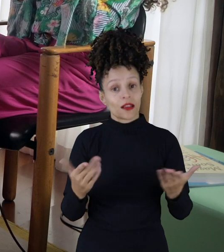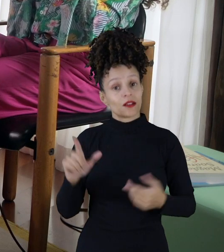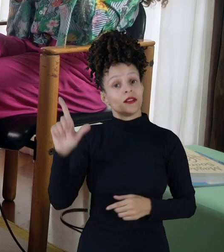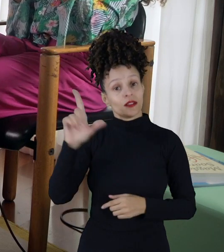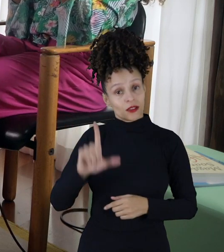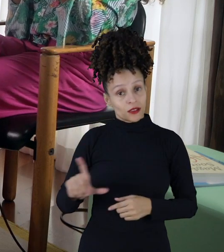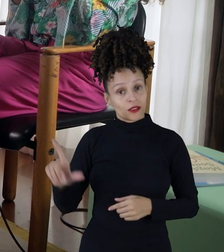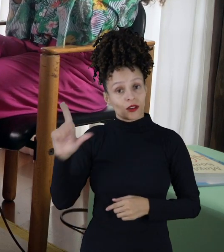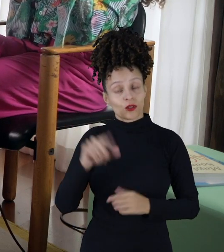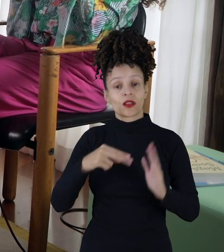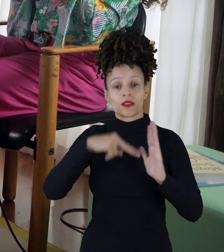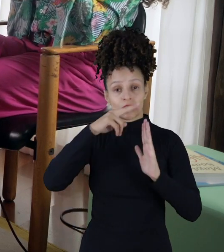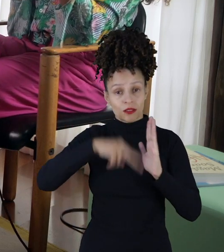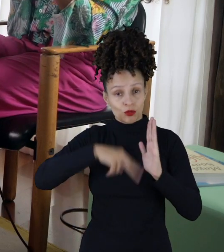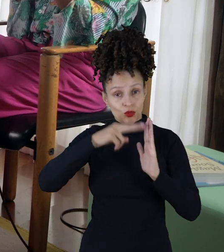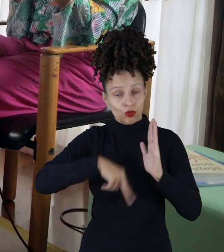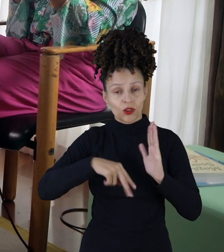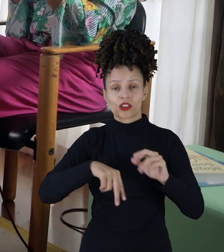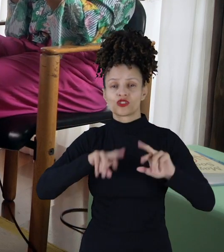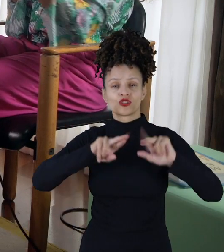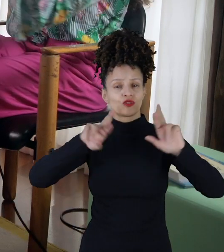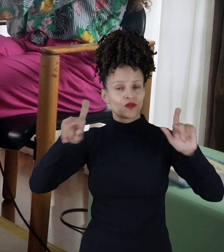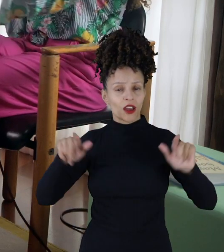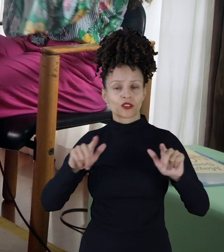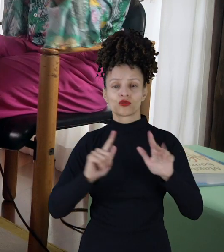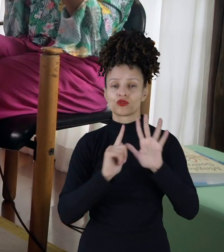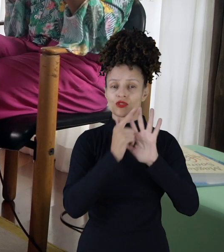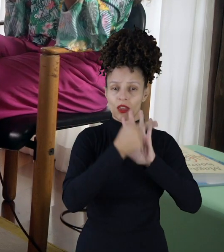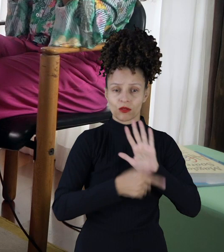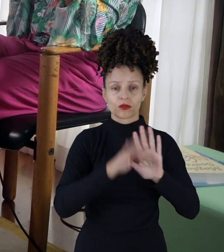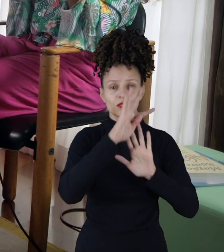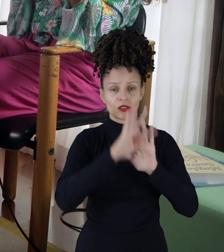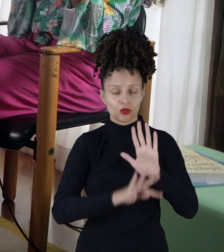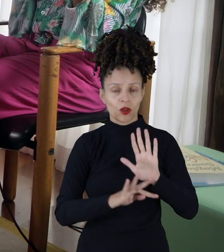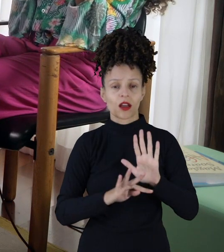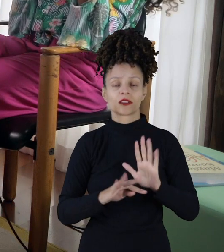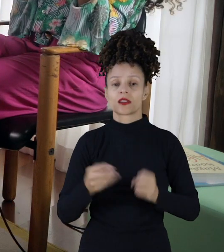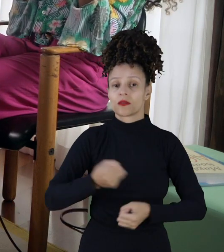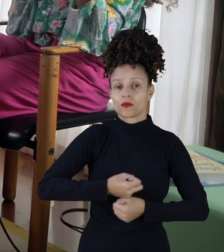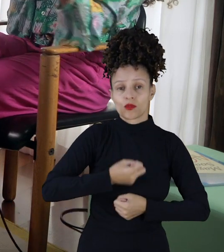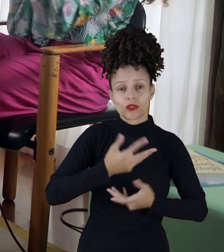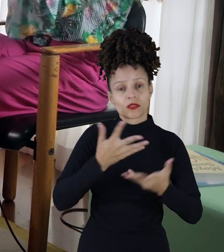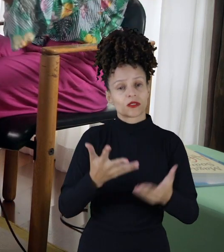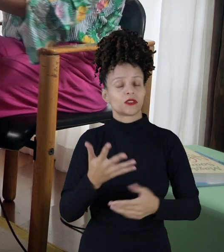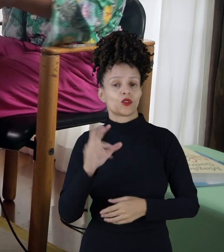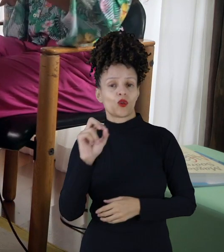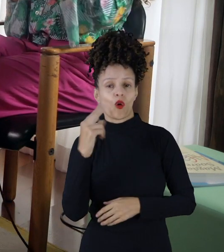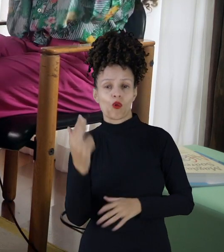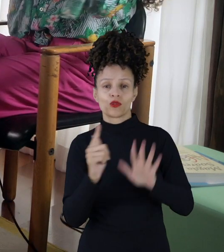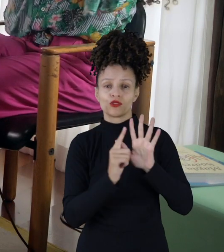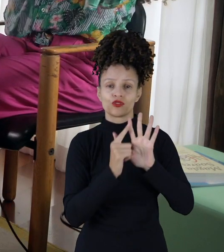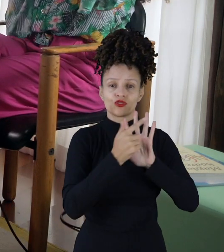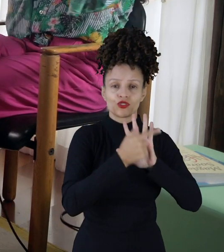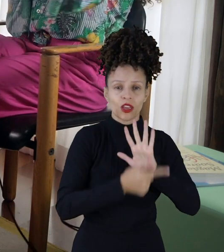como a literatura, a leitura, seja de diversos gêneros textuais, né? Seja uma poesia,